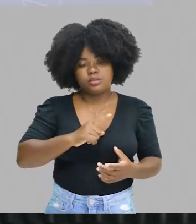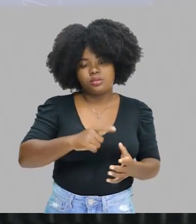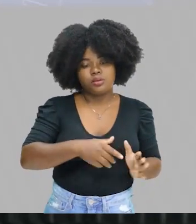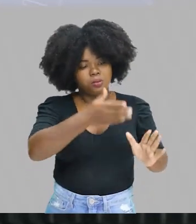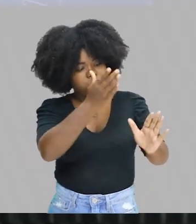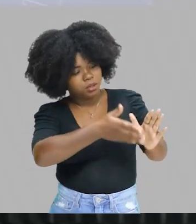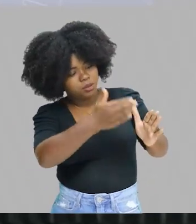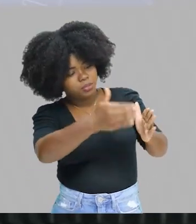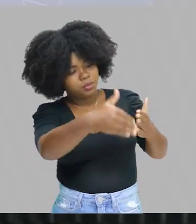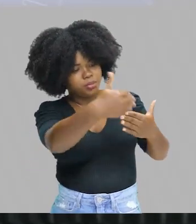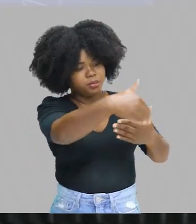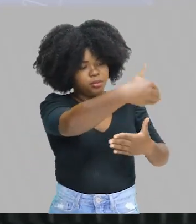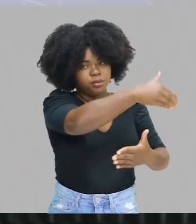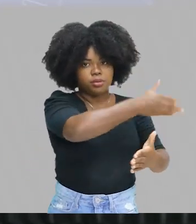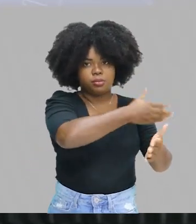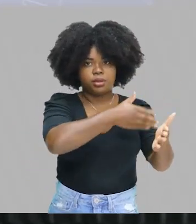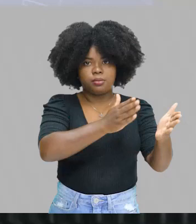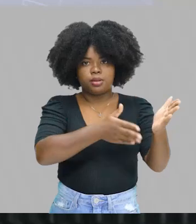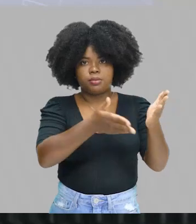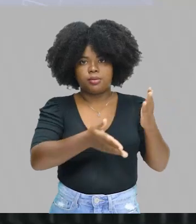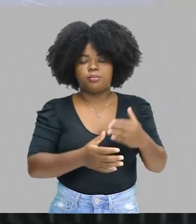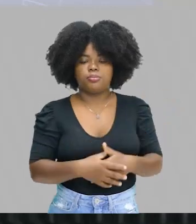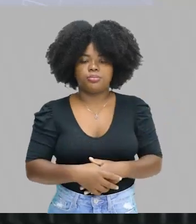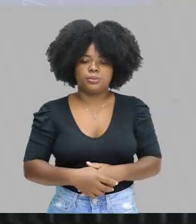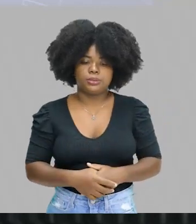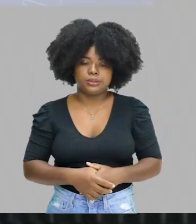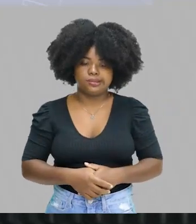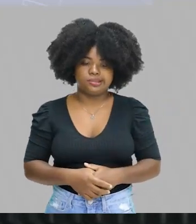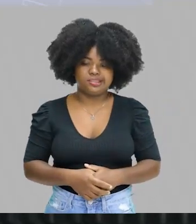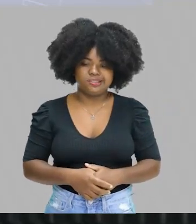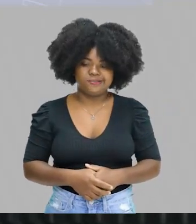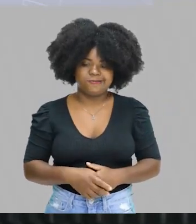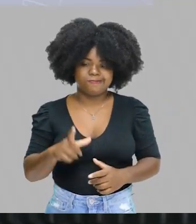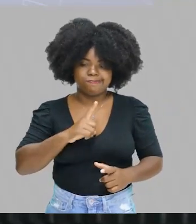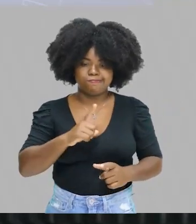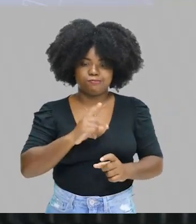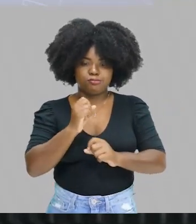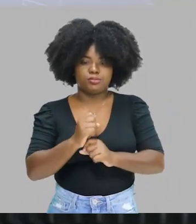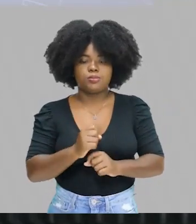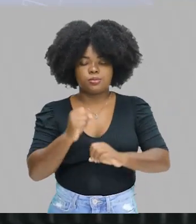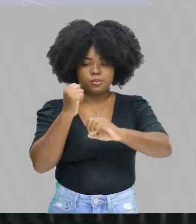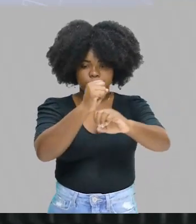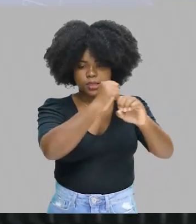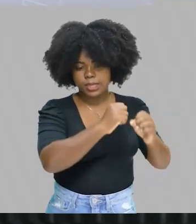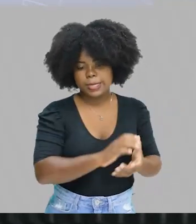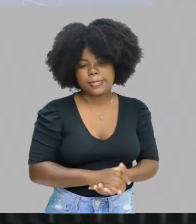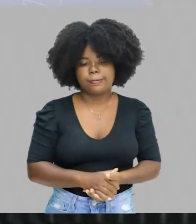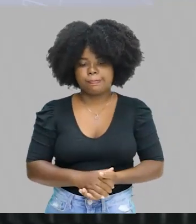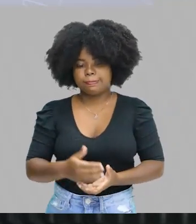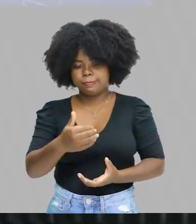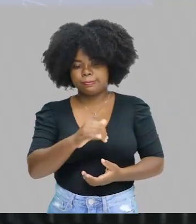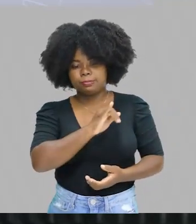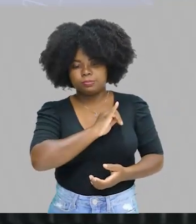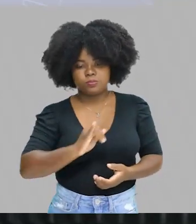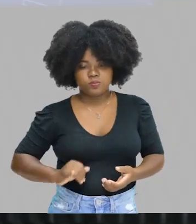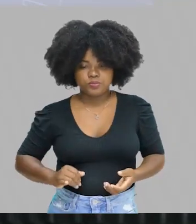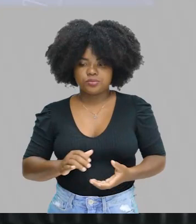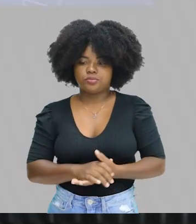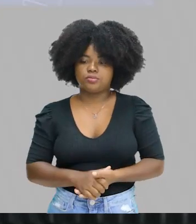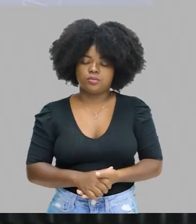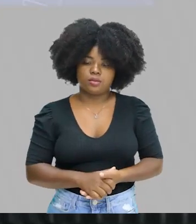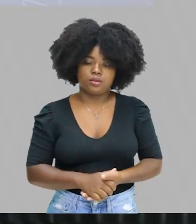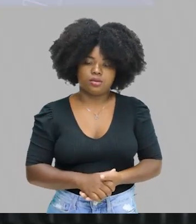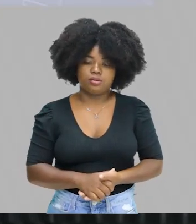cortando, ajeitando até ter uma peça original de cera. Quando você quer uma estátua hiperrealista. Essa peça de cera, que pode ser retocada para corrigir